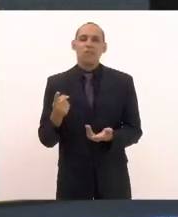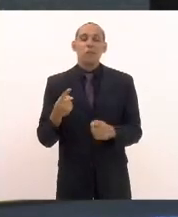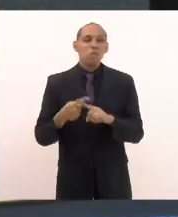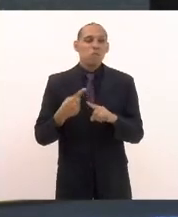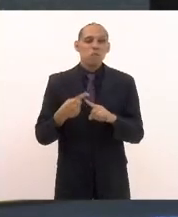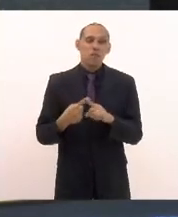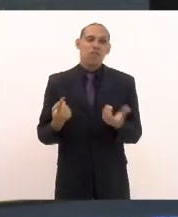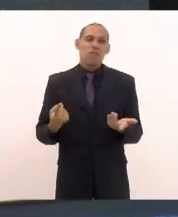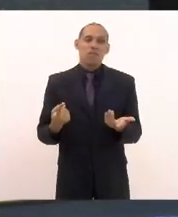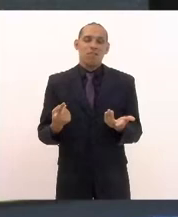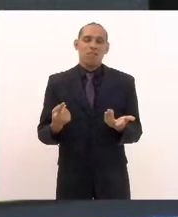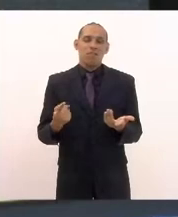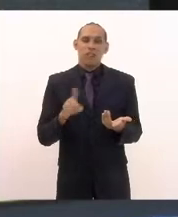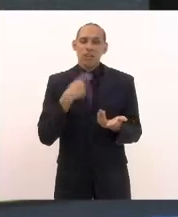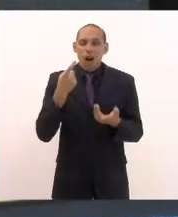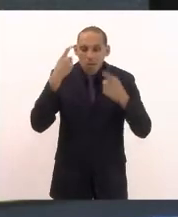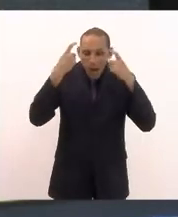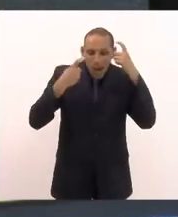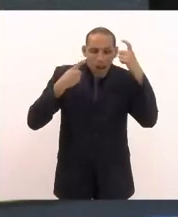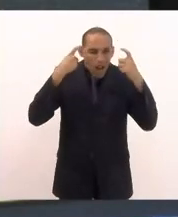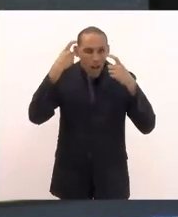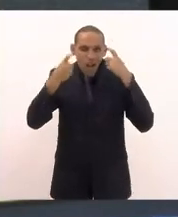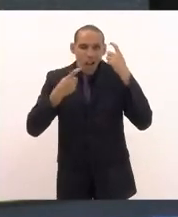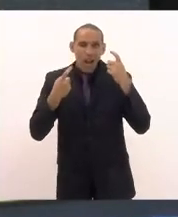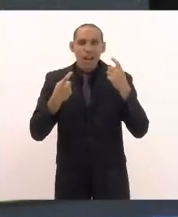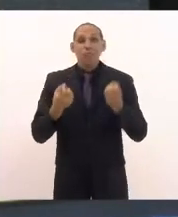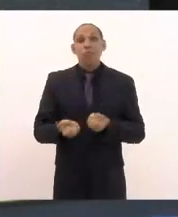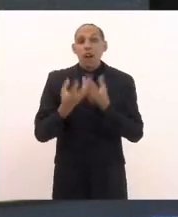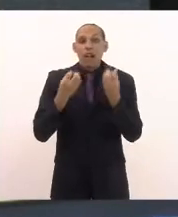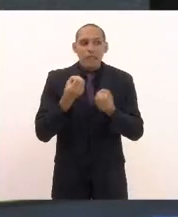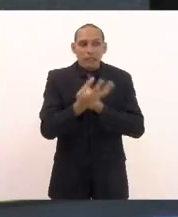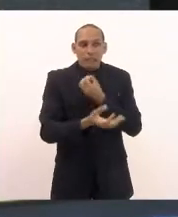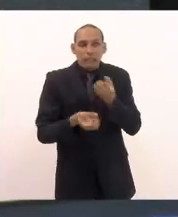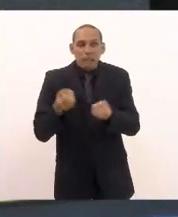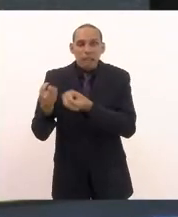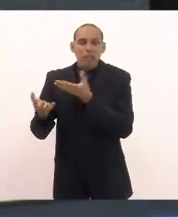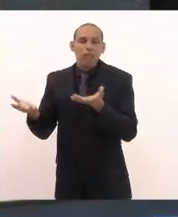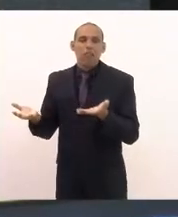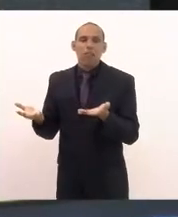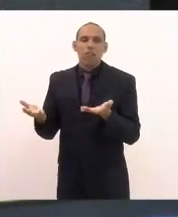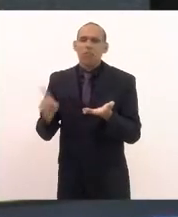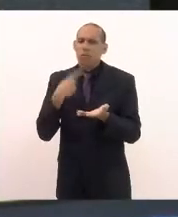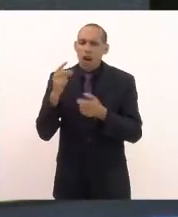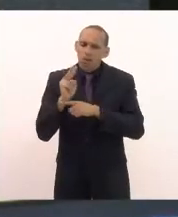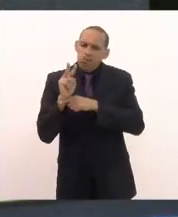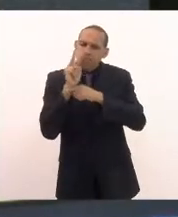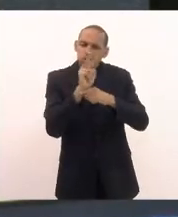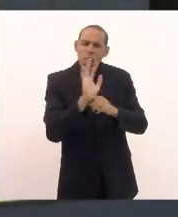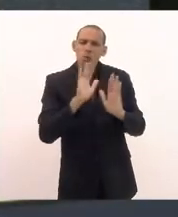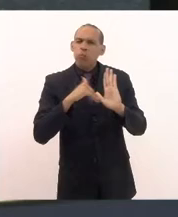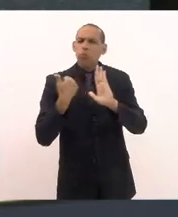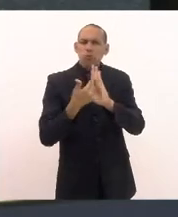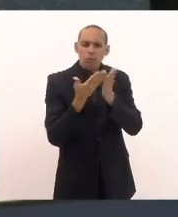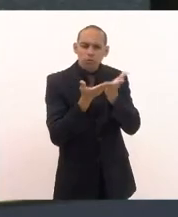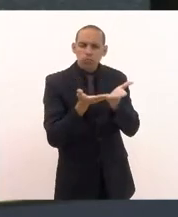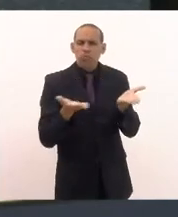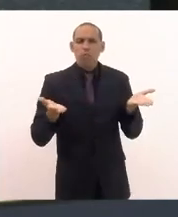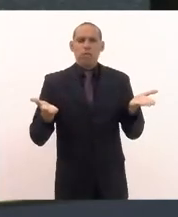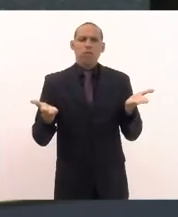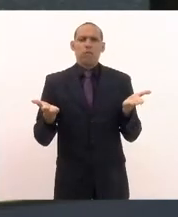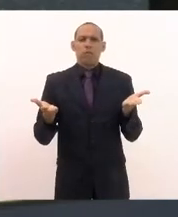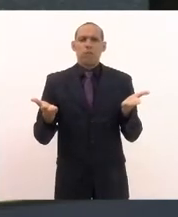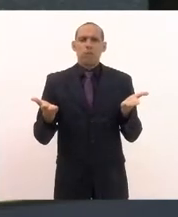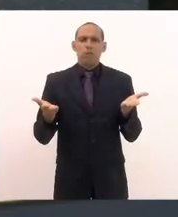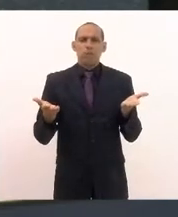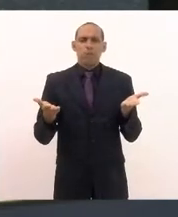nossa preocupação de dar total proteção às questões relativas